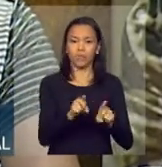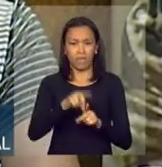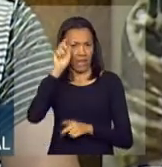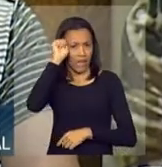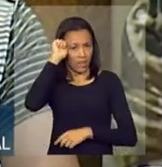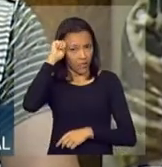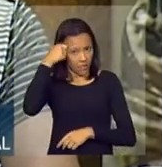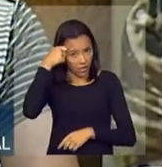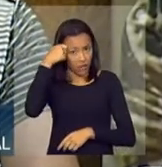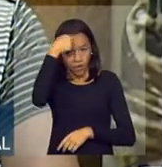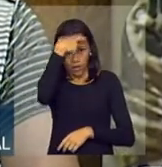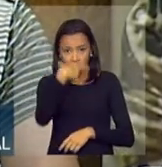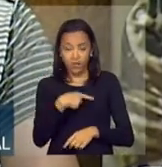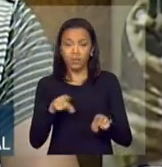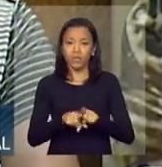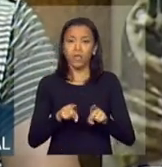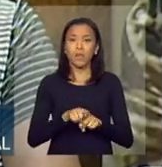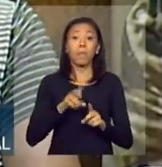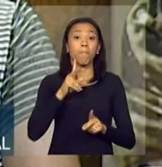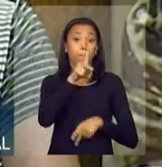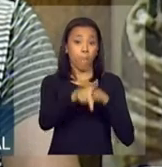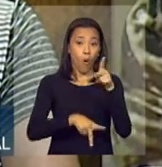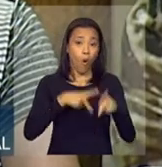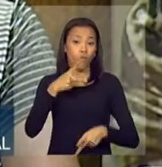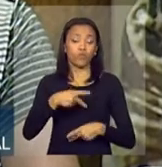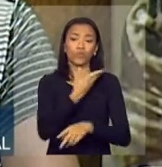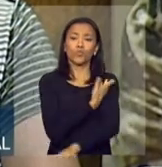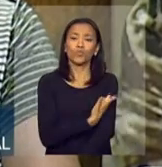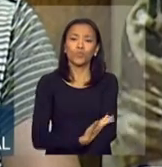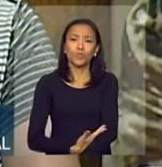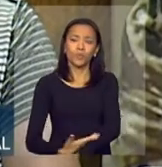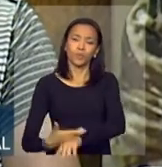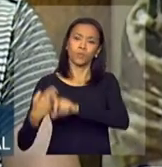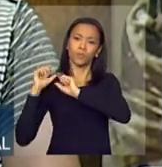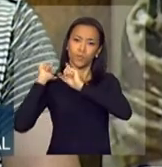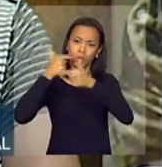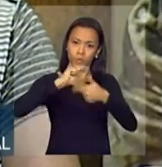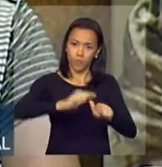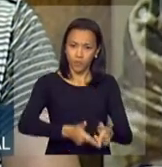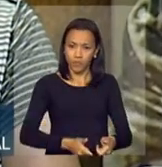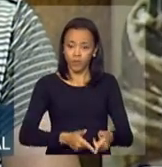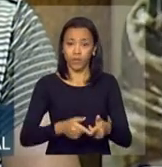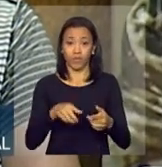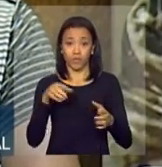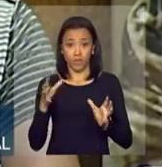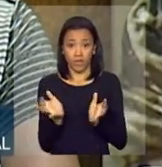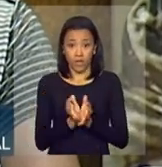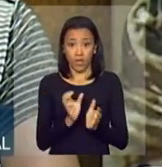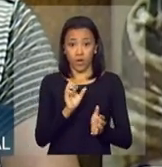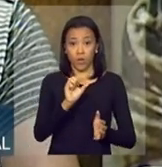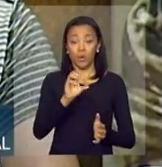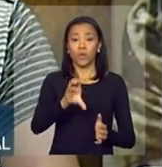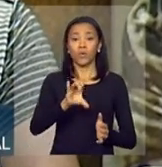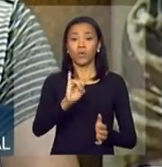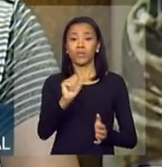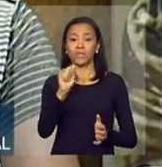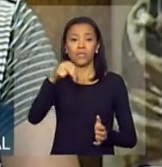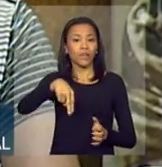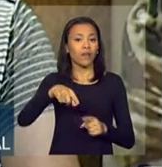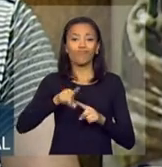povos e comunidades tradicionais, considerou-se que o SISAM não atende às especificidades dos